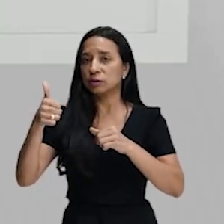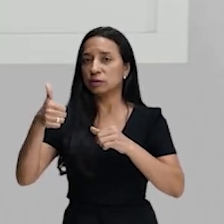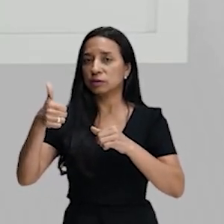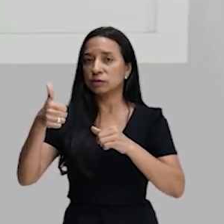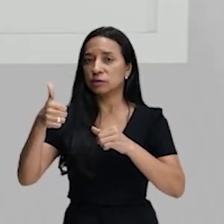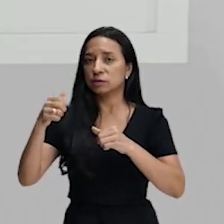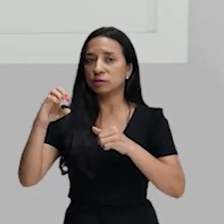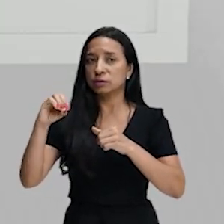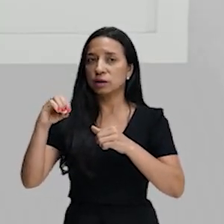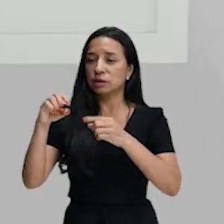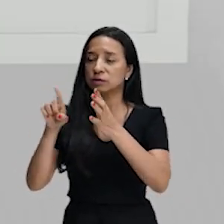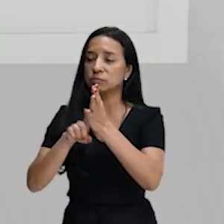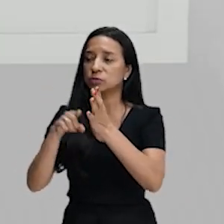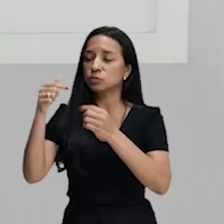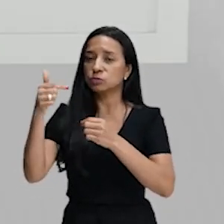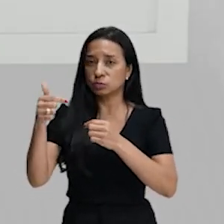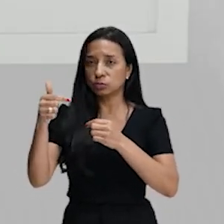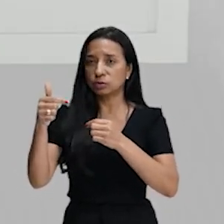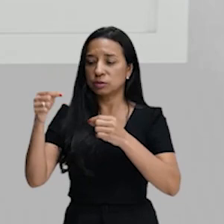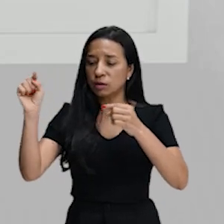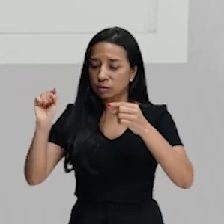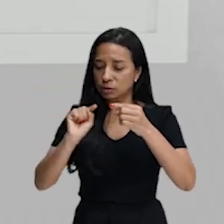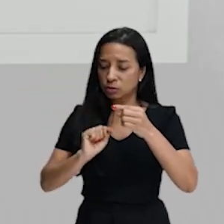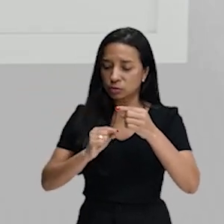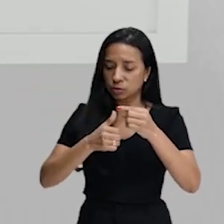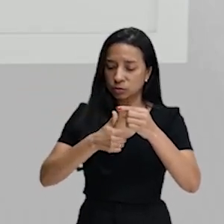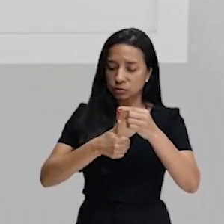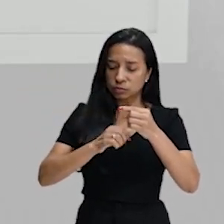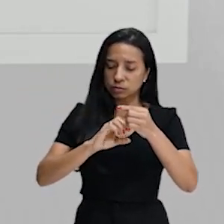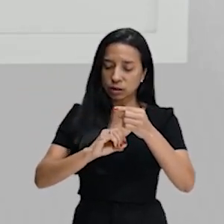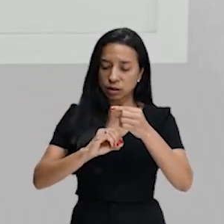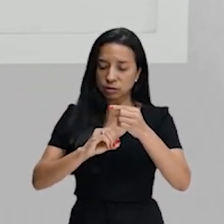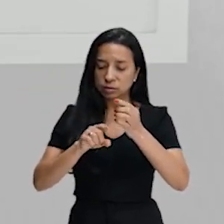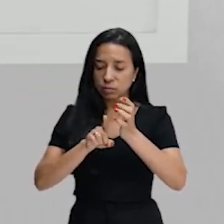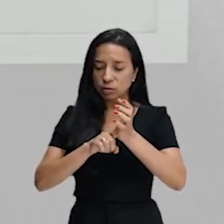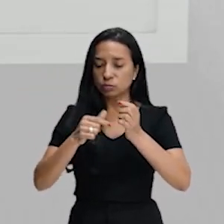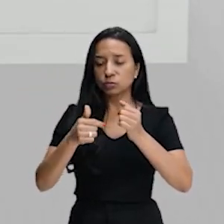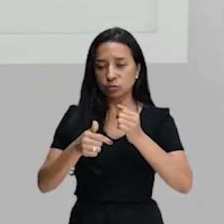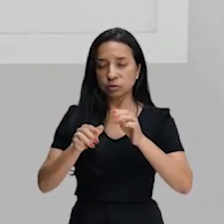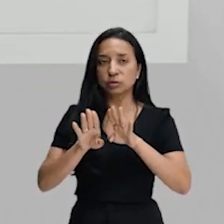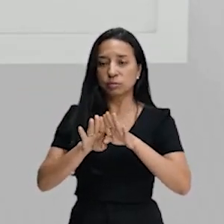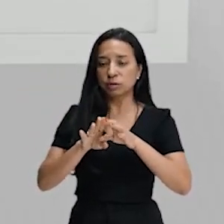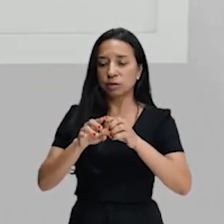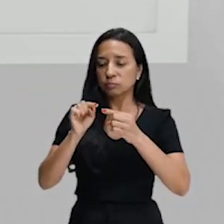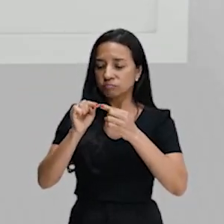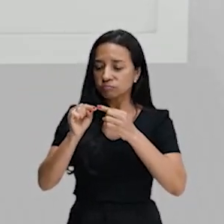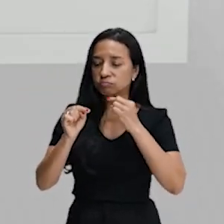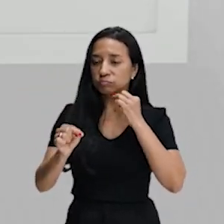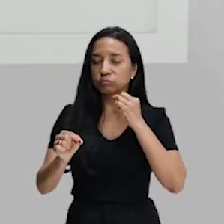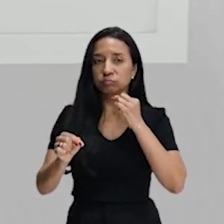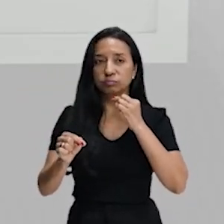10 a menos 2 também. E o 2π também, ó. 2π